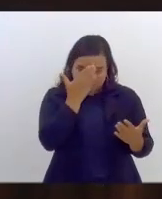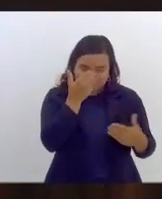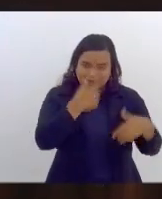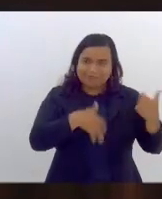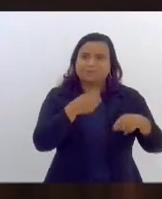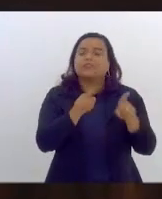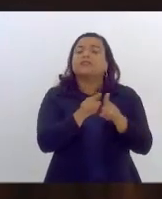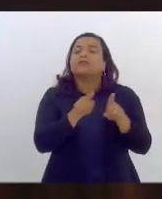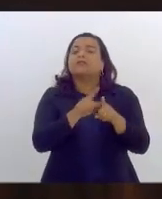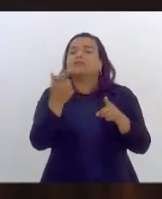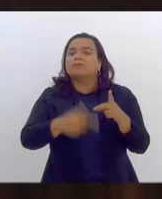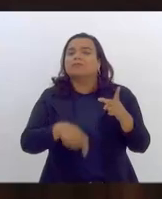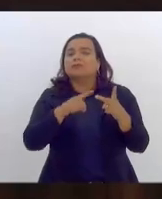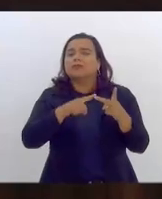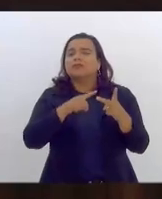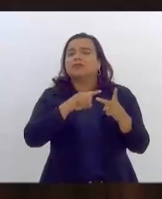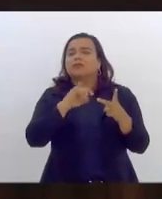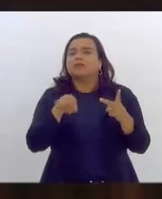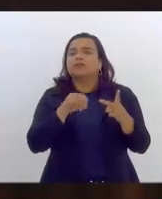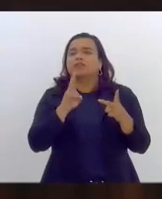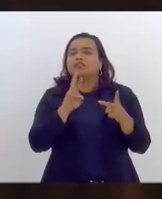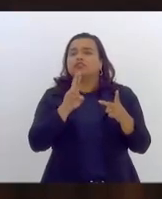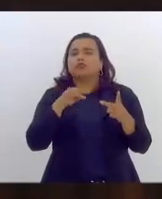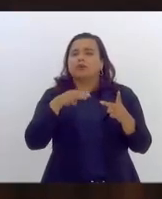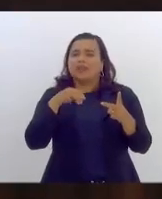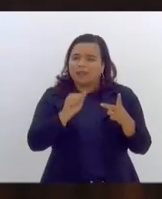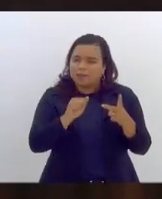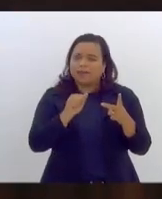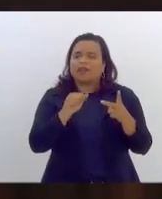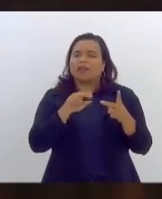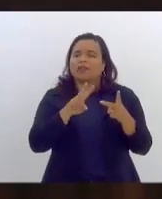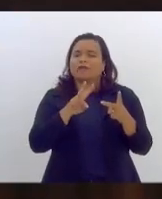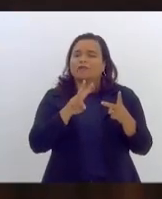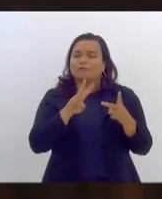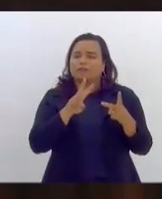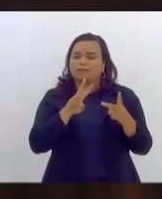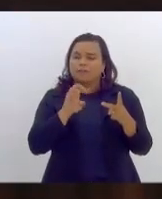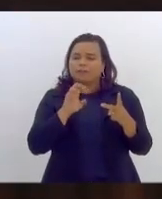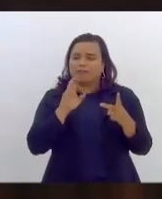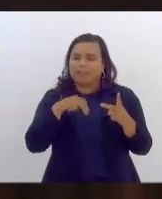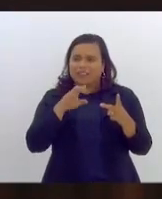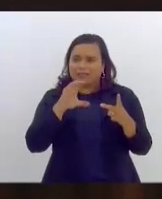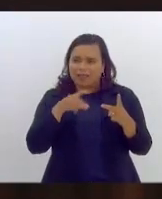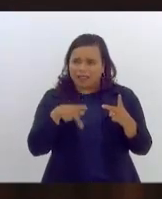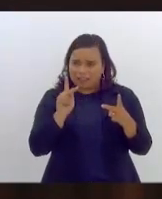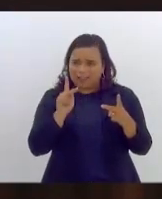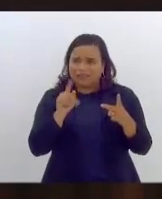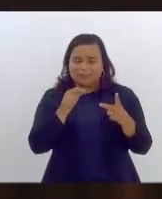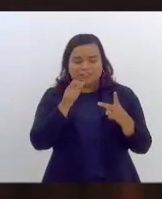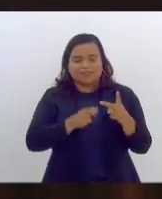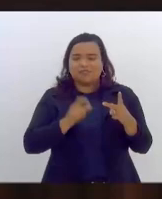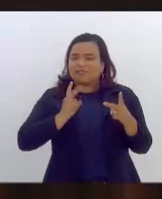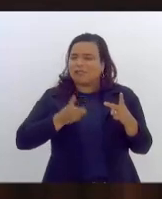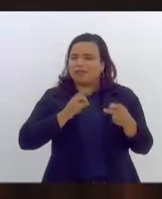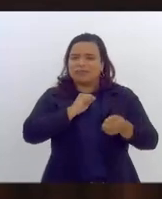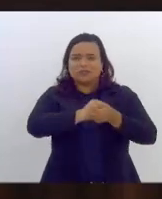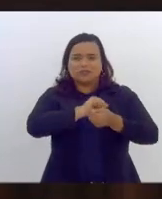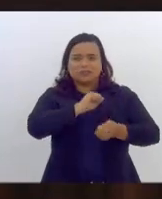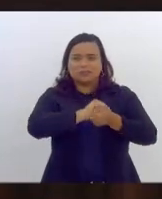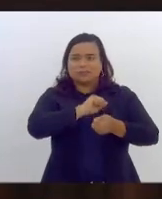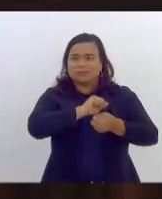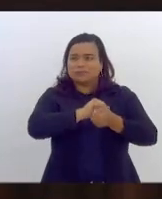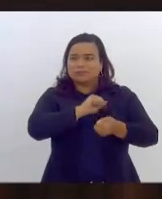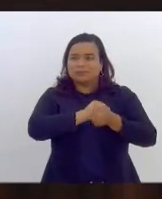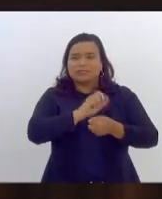da Jurema Werneck, por estar sempre conosco, sempre caminhar ao